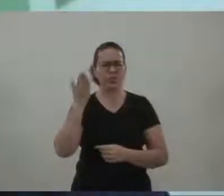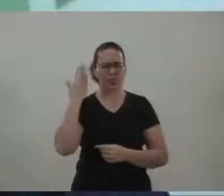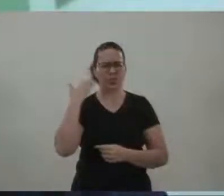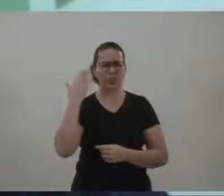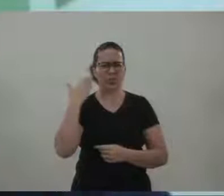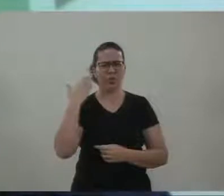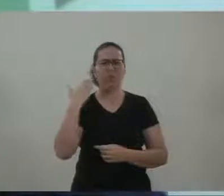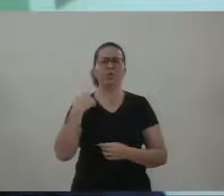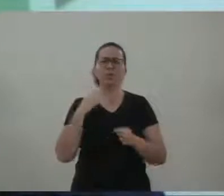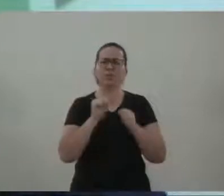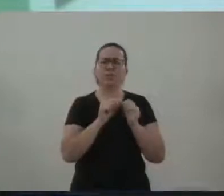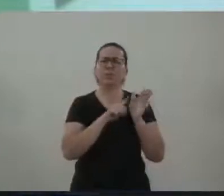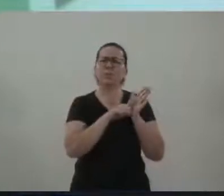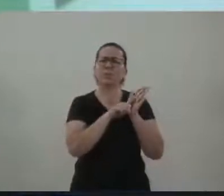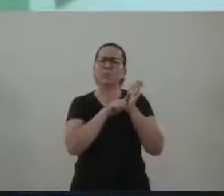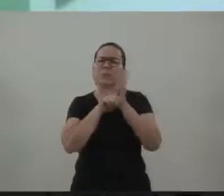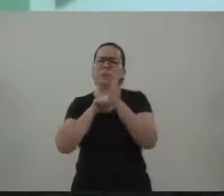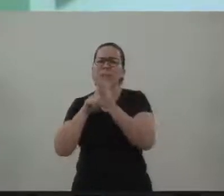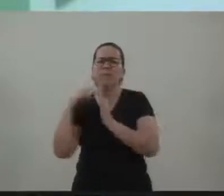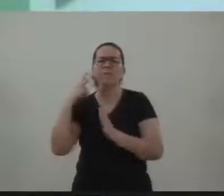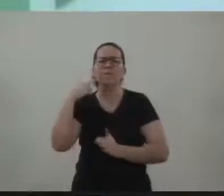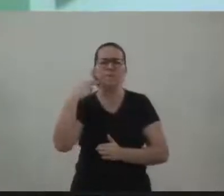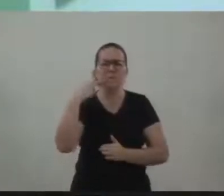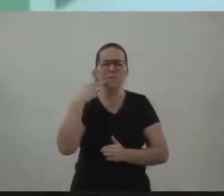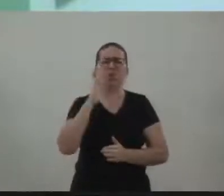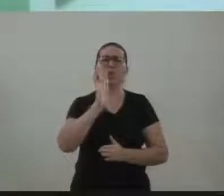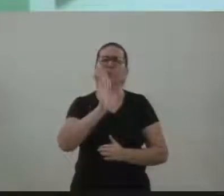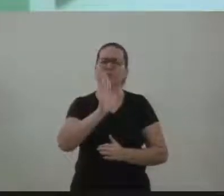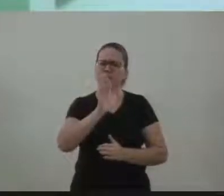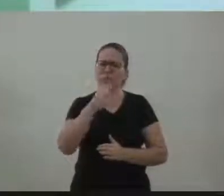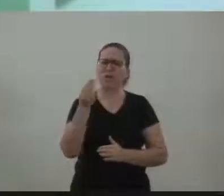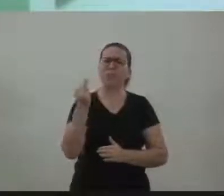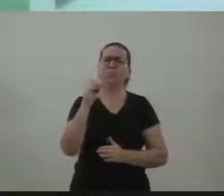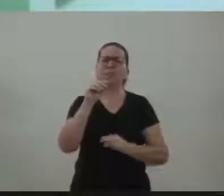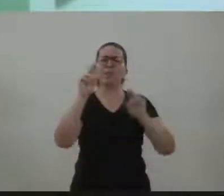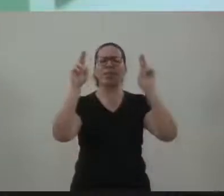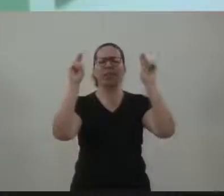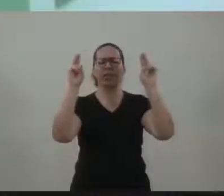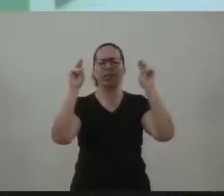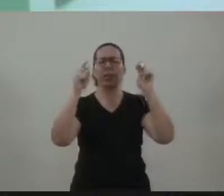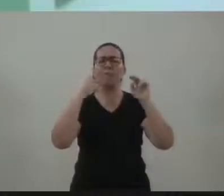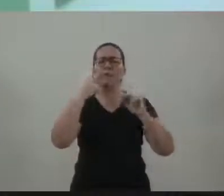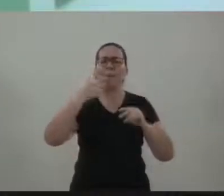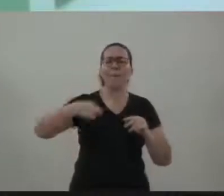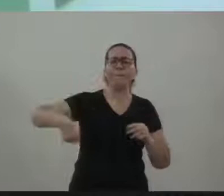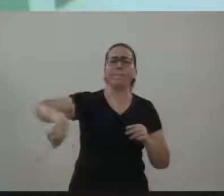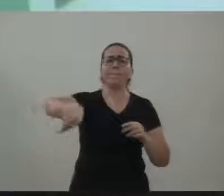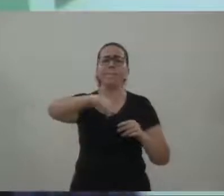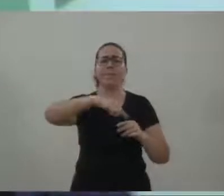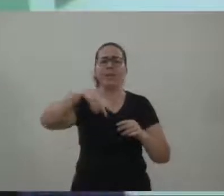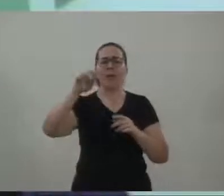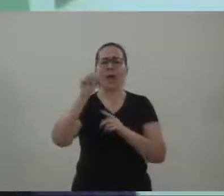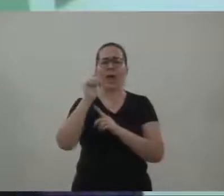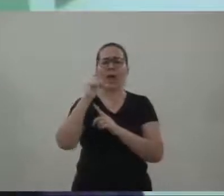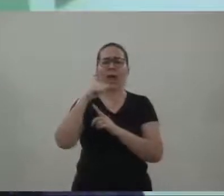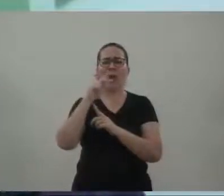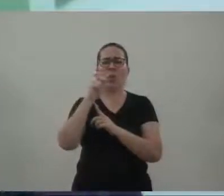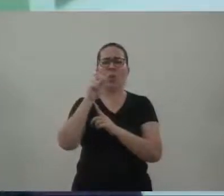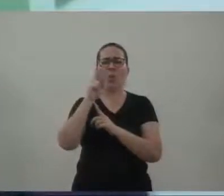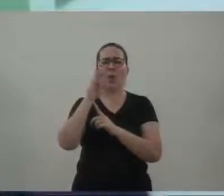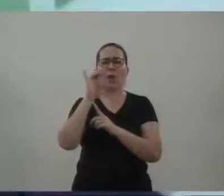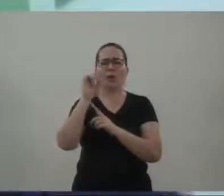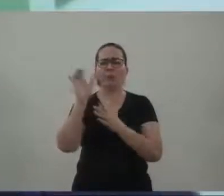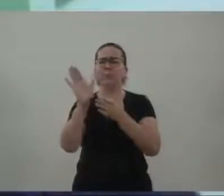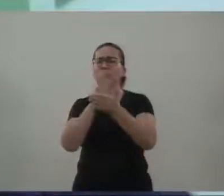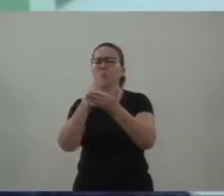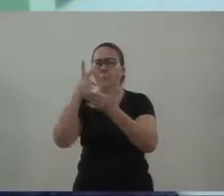fiz uma pesquisa, vários vereadores já tocaram nesse assunto, que é a questão da praça do Aquários, não é? E aí alguns